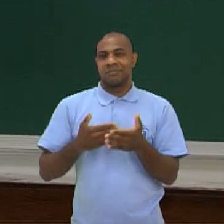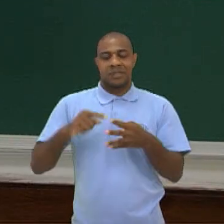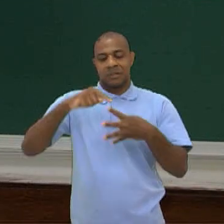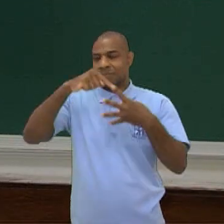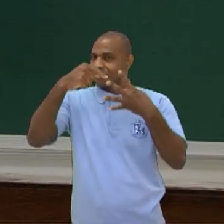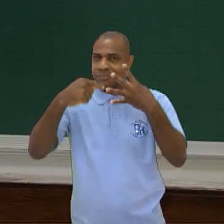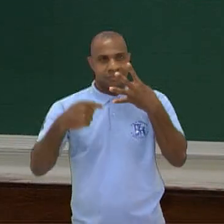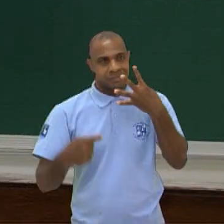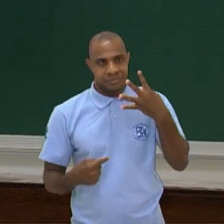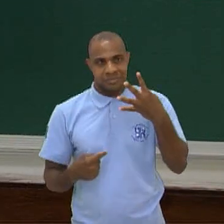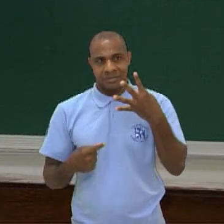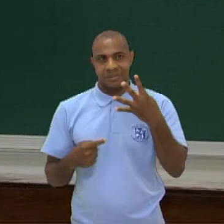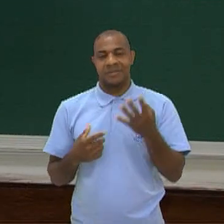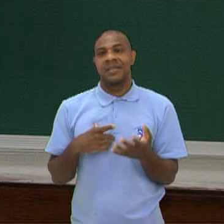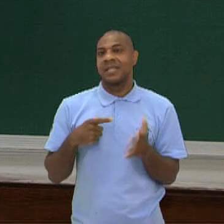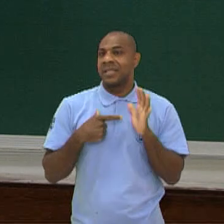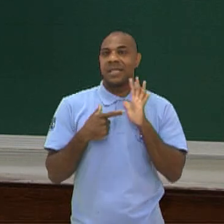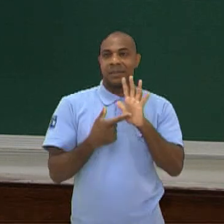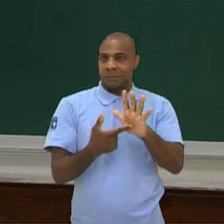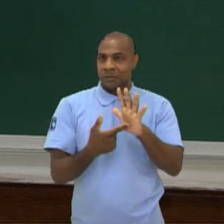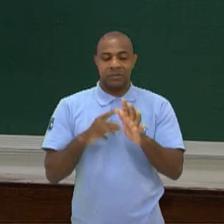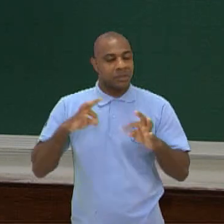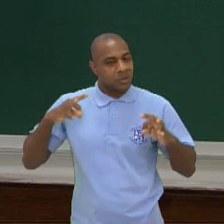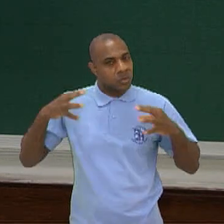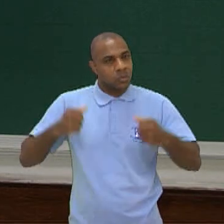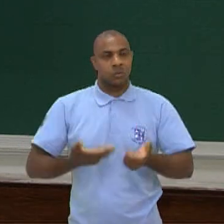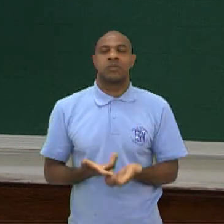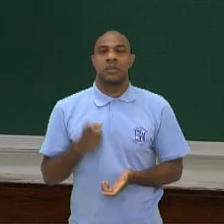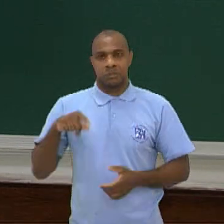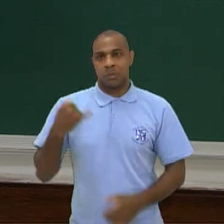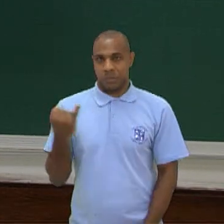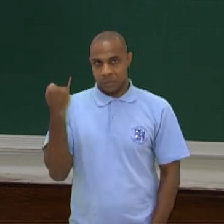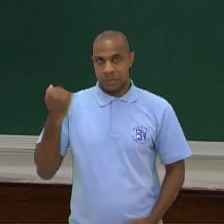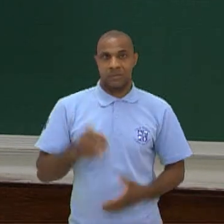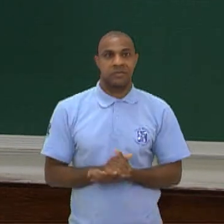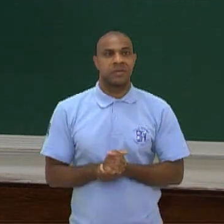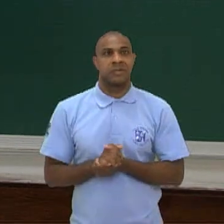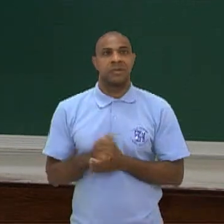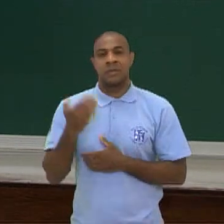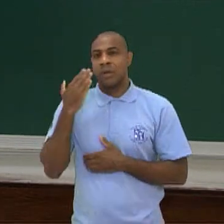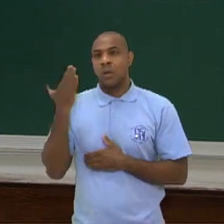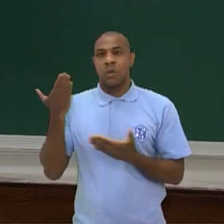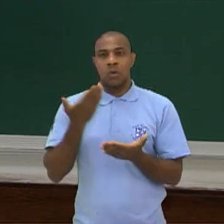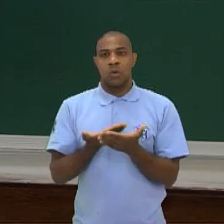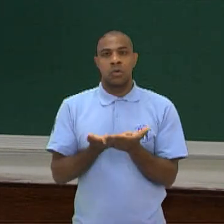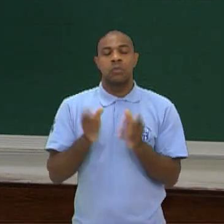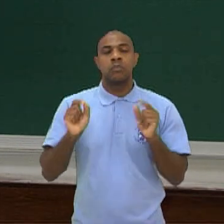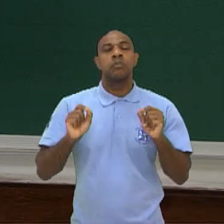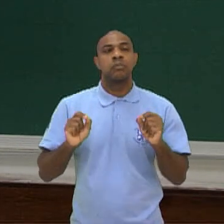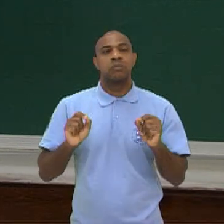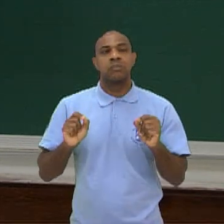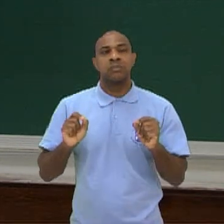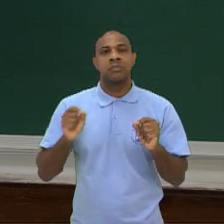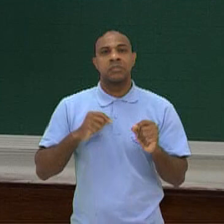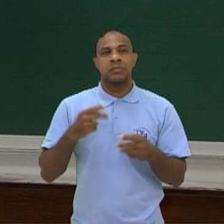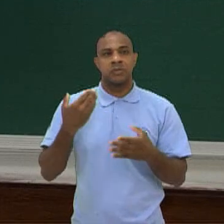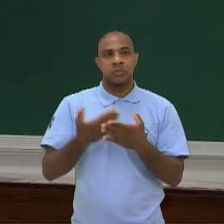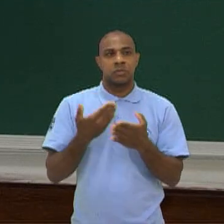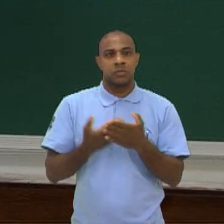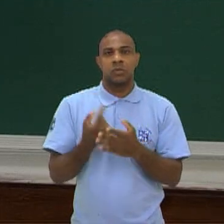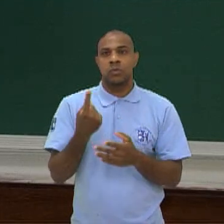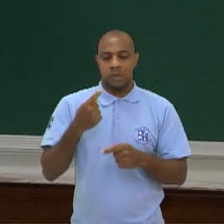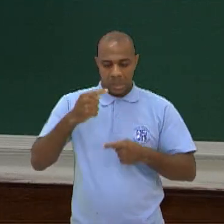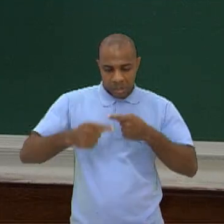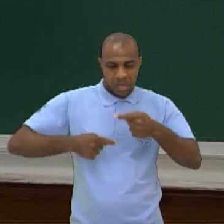do fósforo, quanto do nitrogênio. Ele aparece em todos. Ele é muito importante, tá? Então, o que a gente viu na aula de hoje? Estudou dois ciclos, o